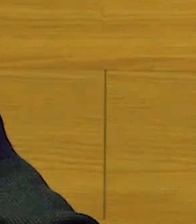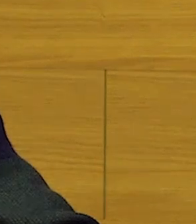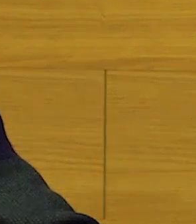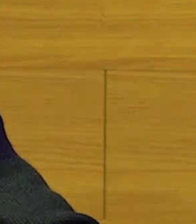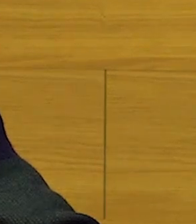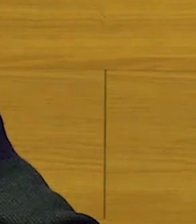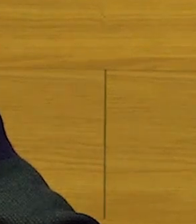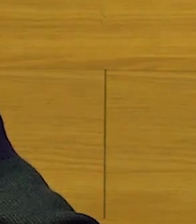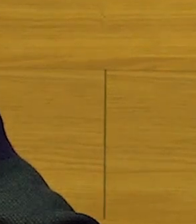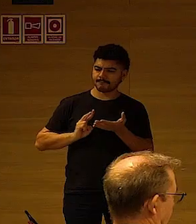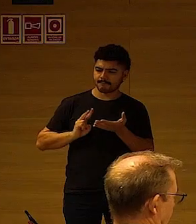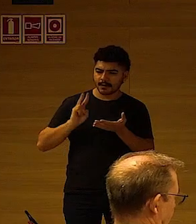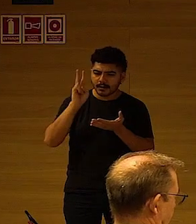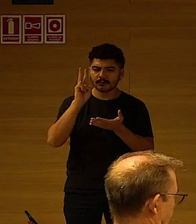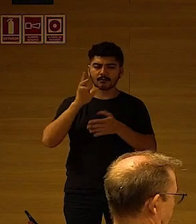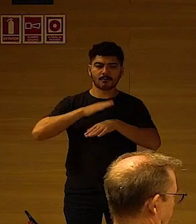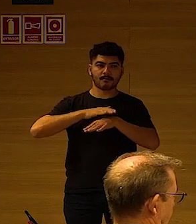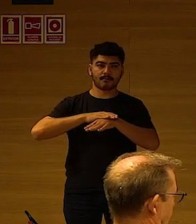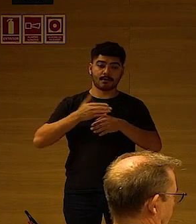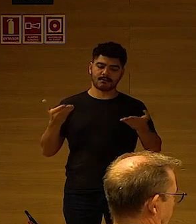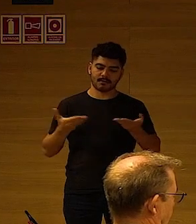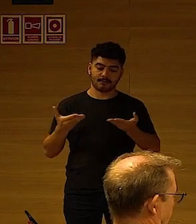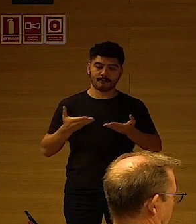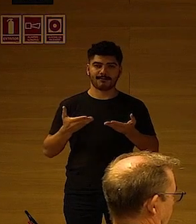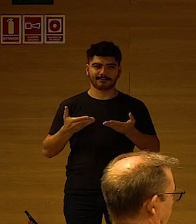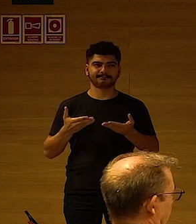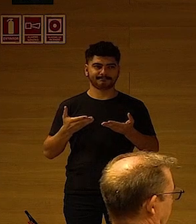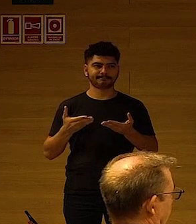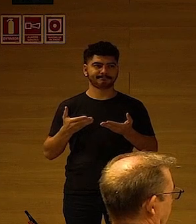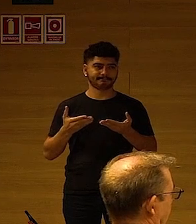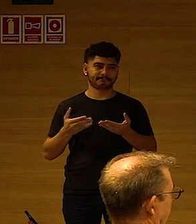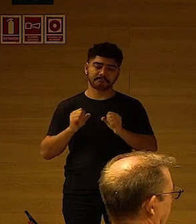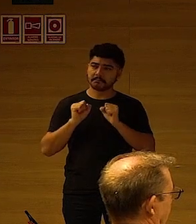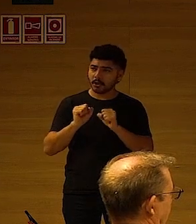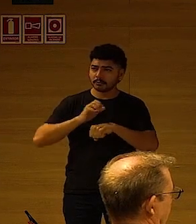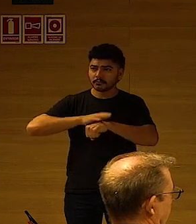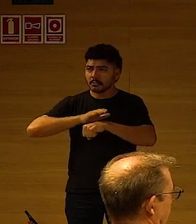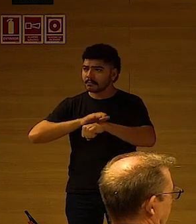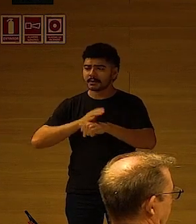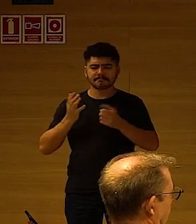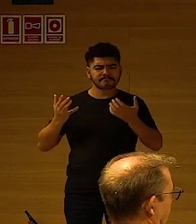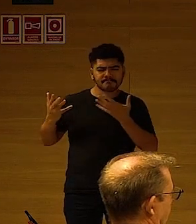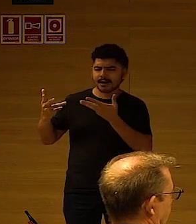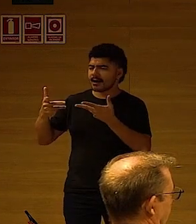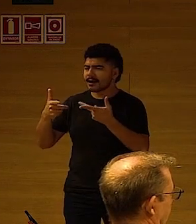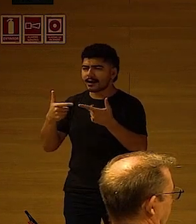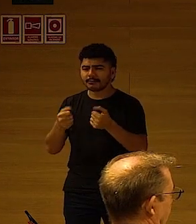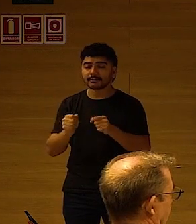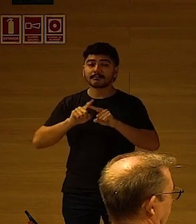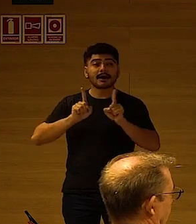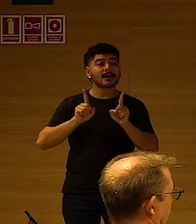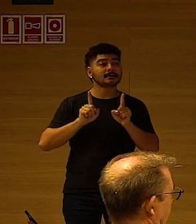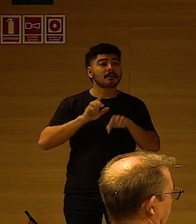valorize o instante presente como nós estamos agora. Pode ser momentos maravilhosos que vocês tiveram, mas qual é o momento mais